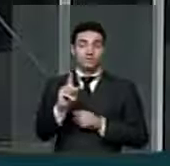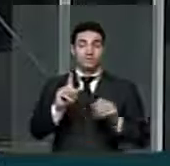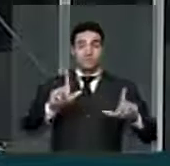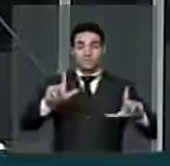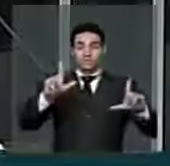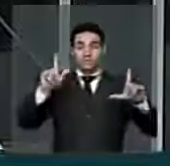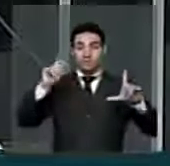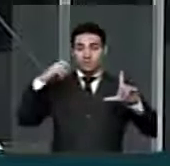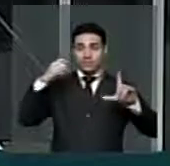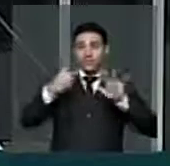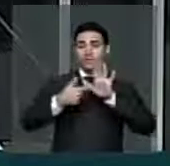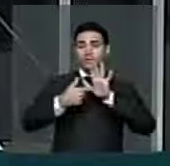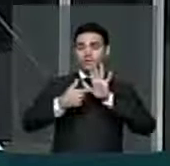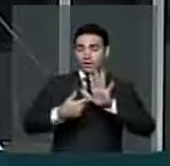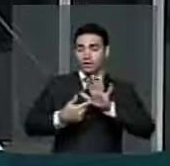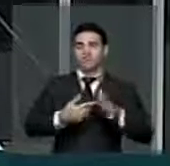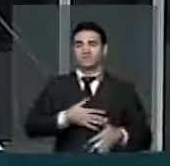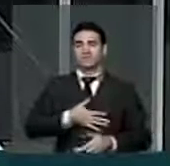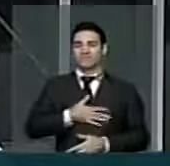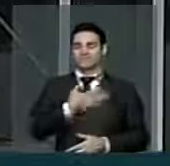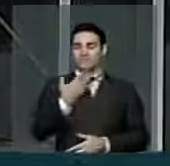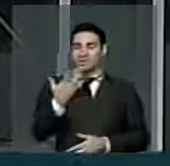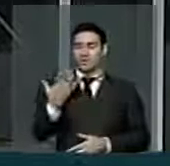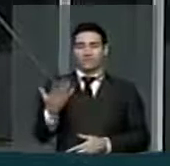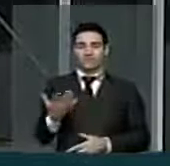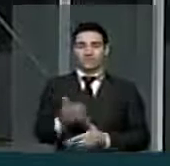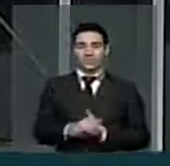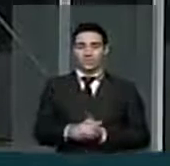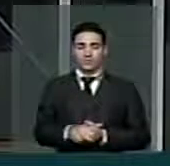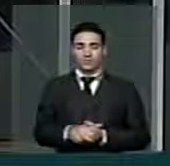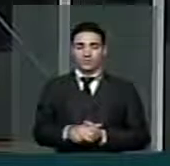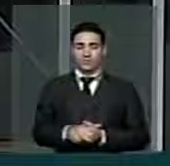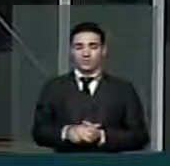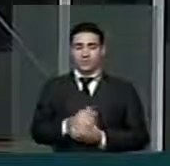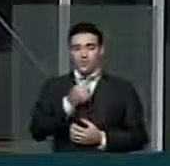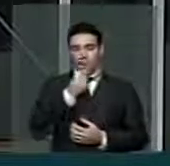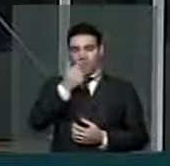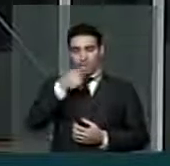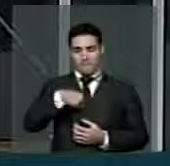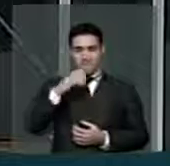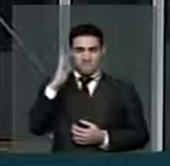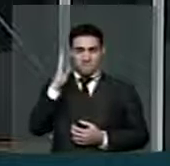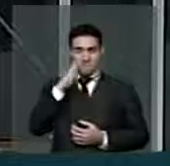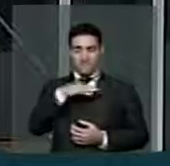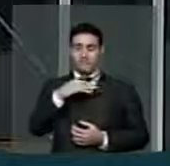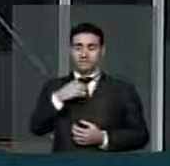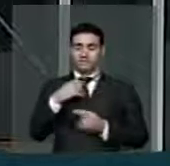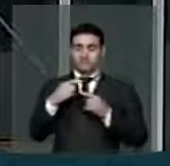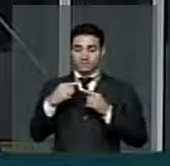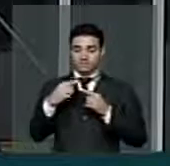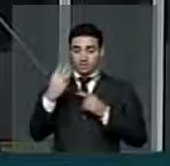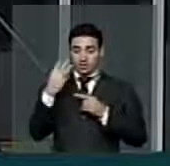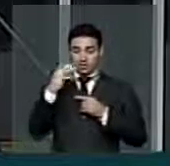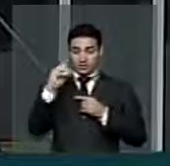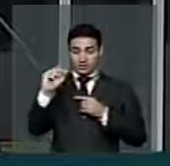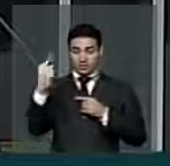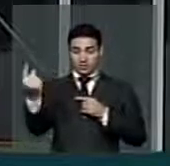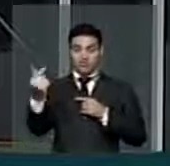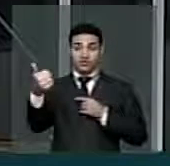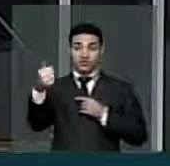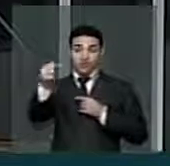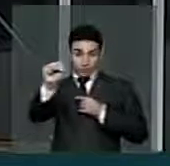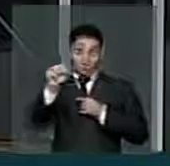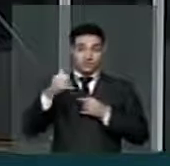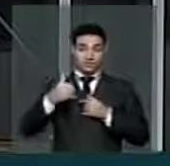são dramáticas. Quando aquele homem, que dali a 3 dias completaria 18 anos de